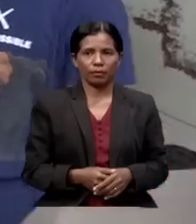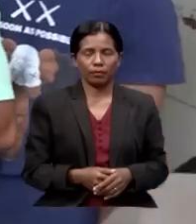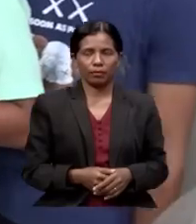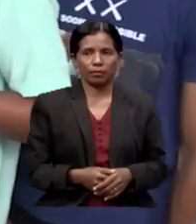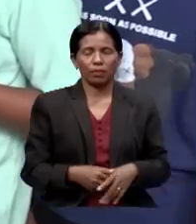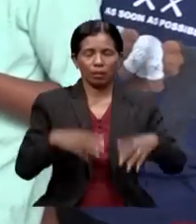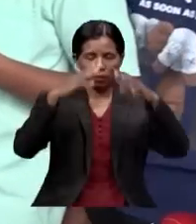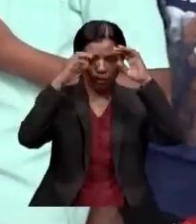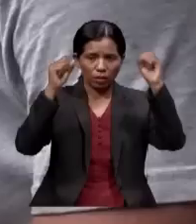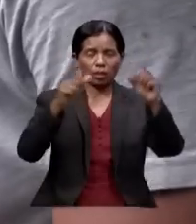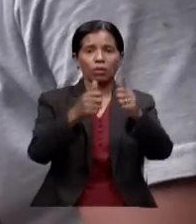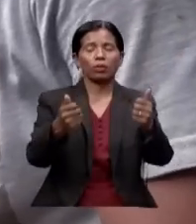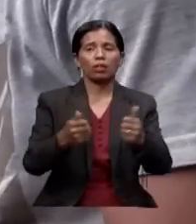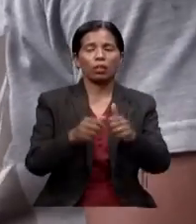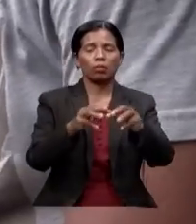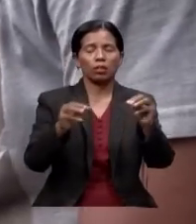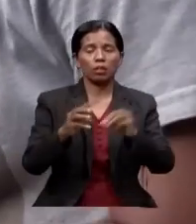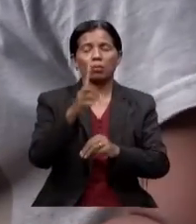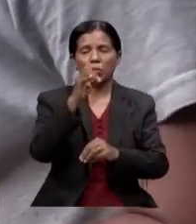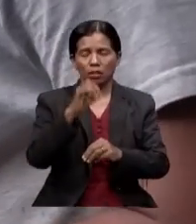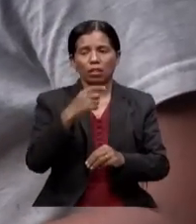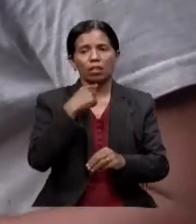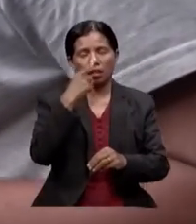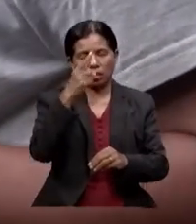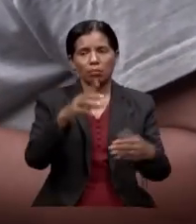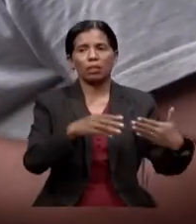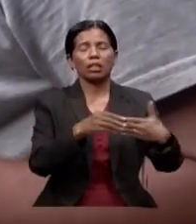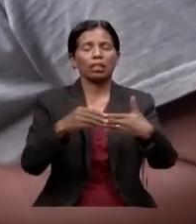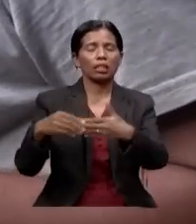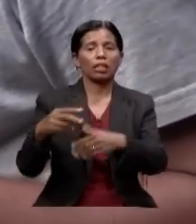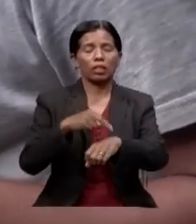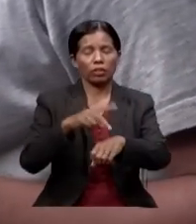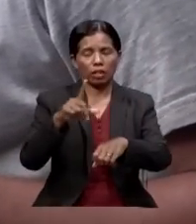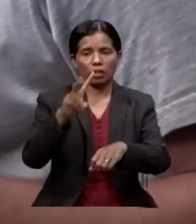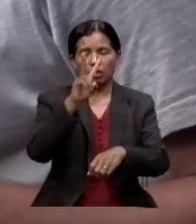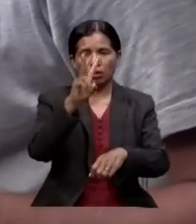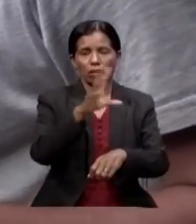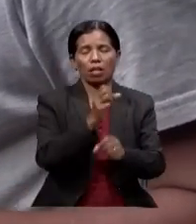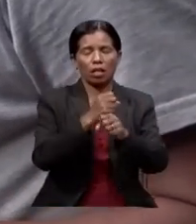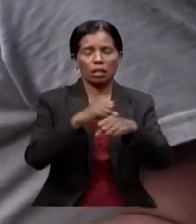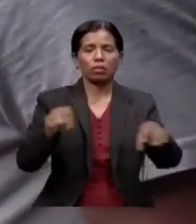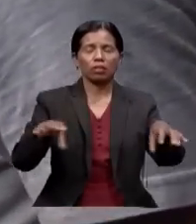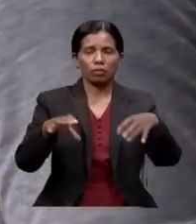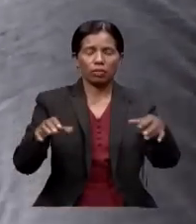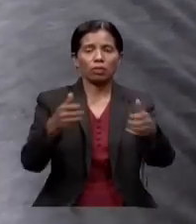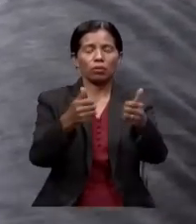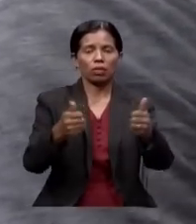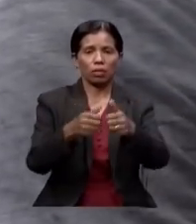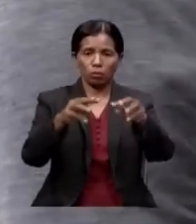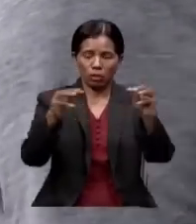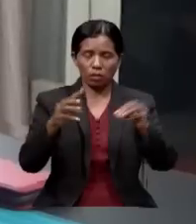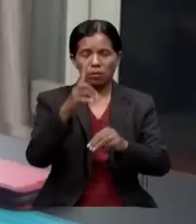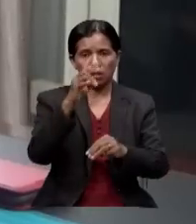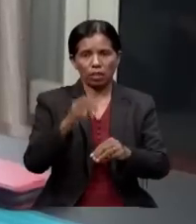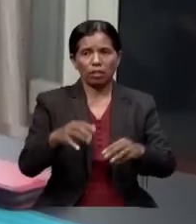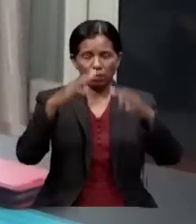Presidente Autoridade di munisipi Dili hato lamenta saune tama considera líder nacional Nain Ruane minimiza serviço Autoridade di munisipi Dili. Presidente Autoridade di